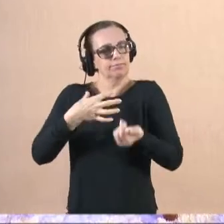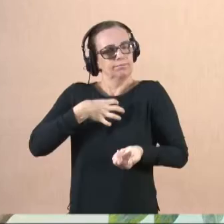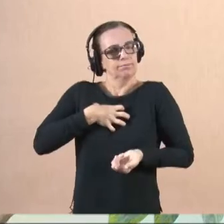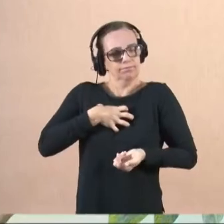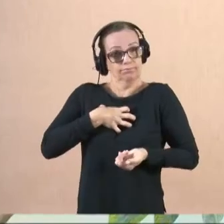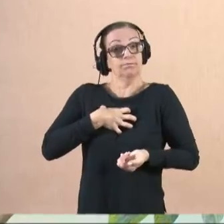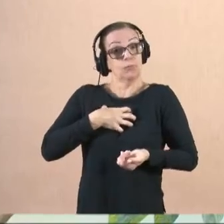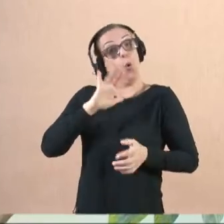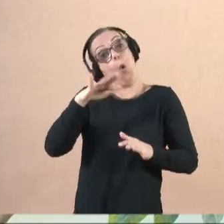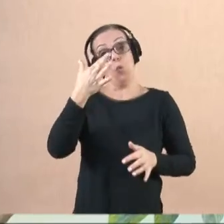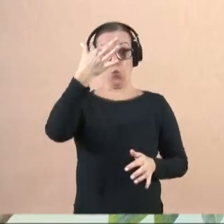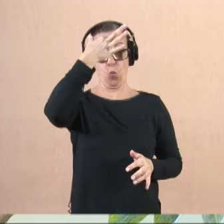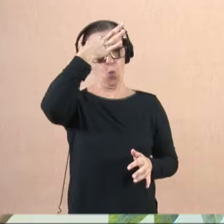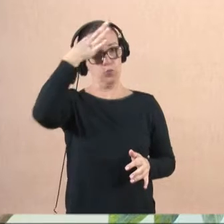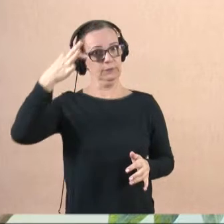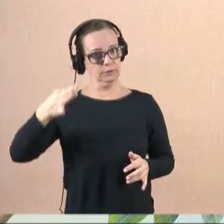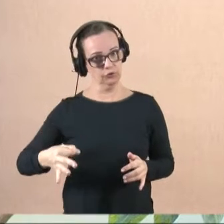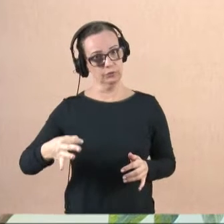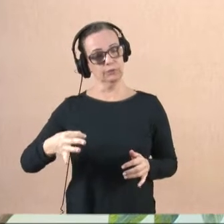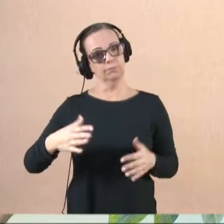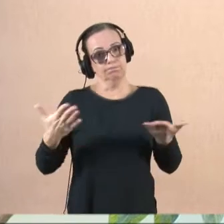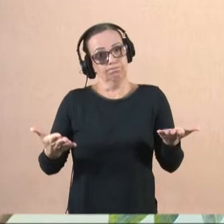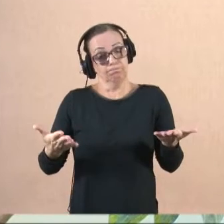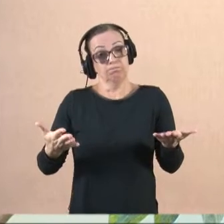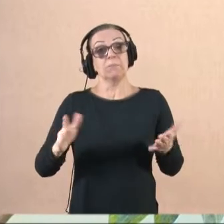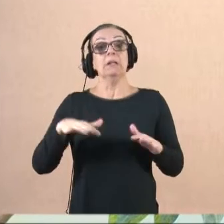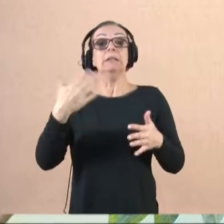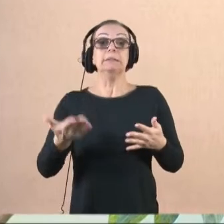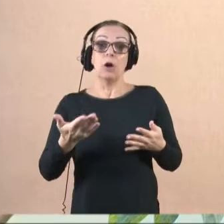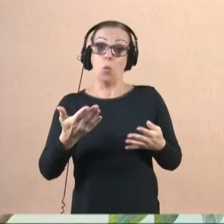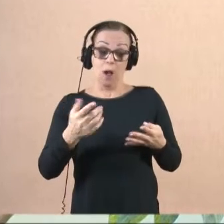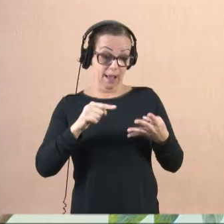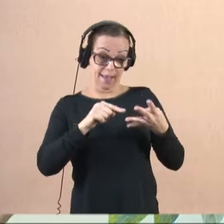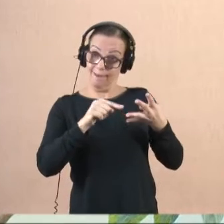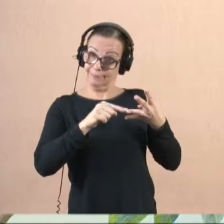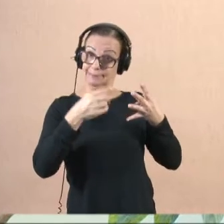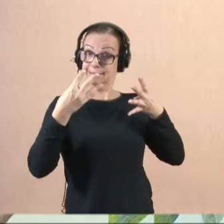e conscientização é a sensibilização